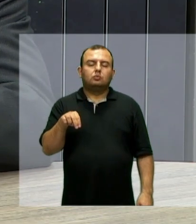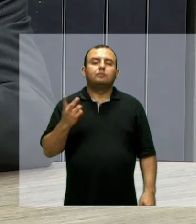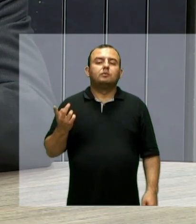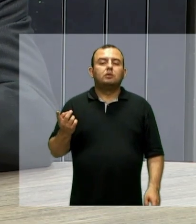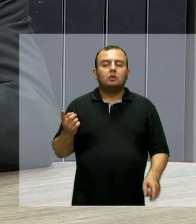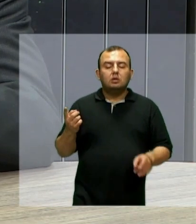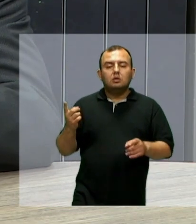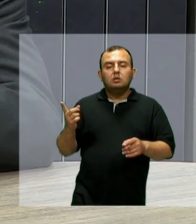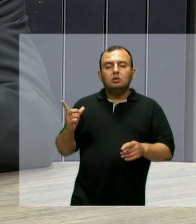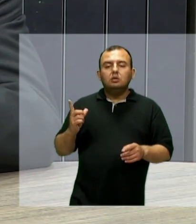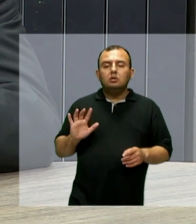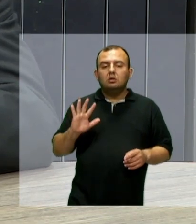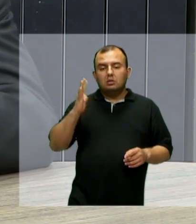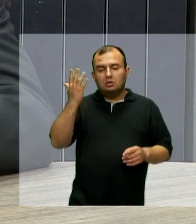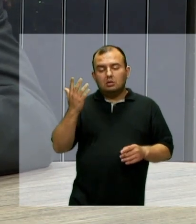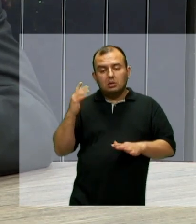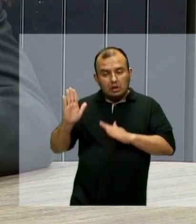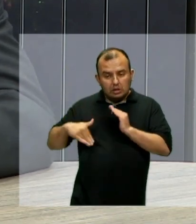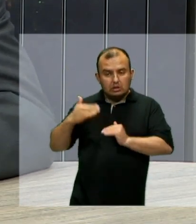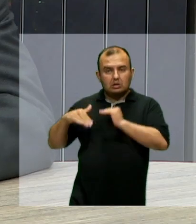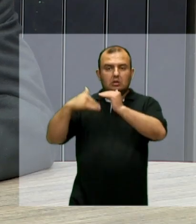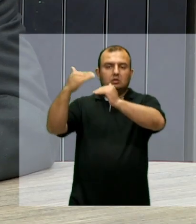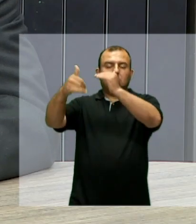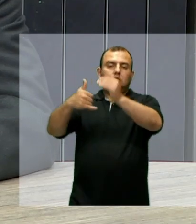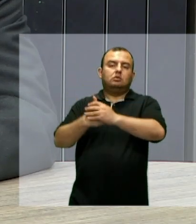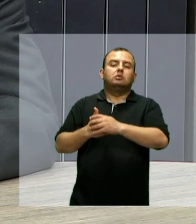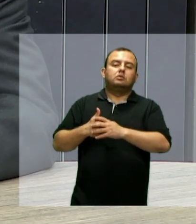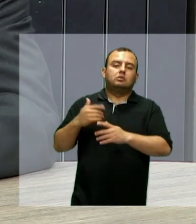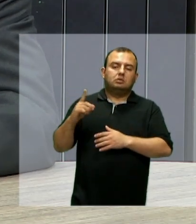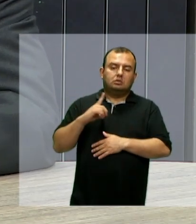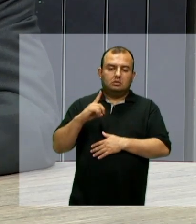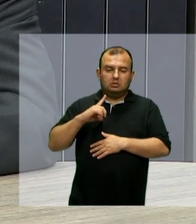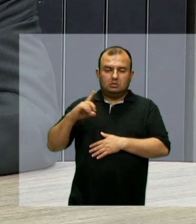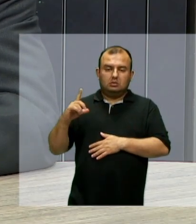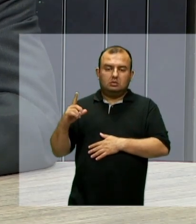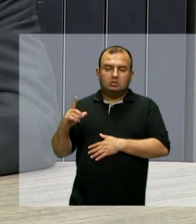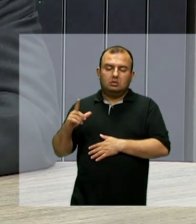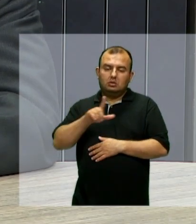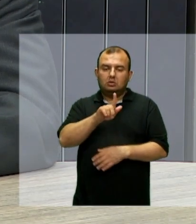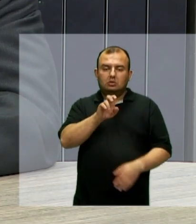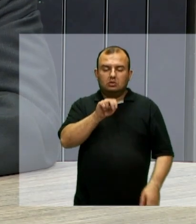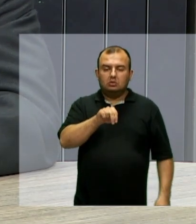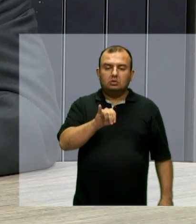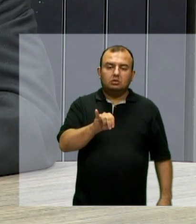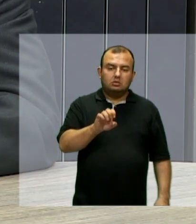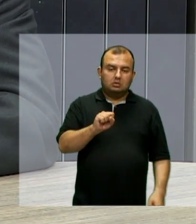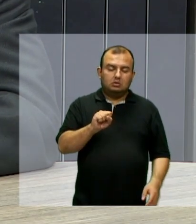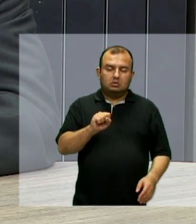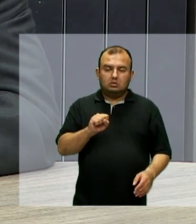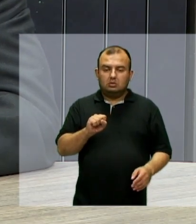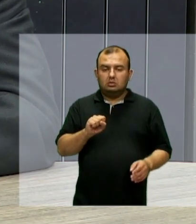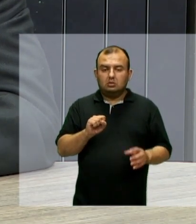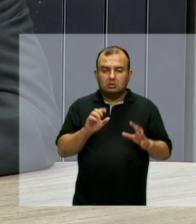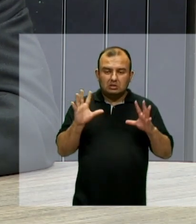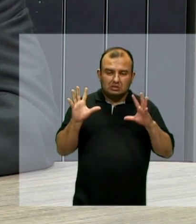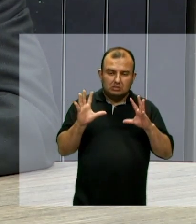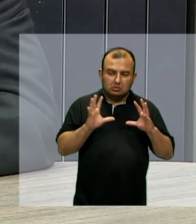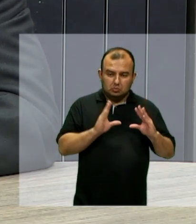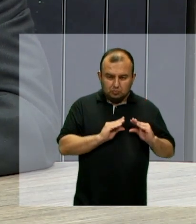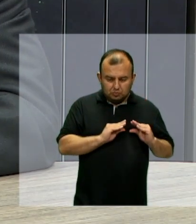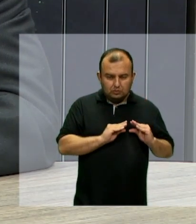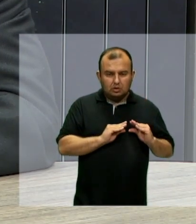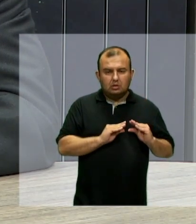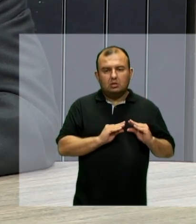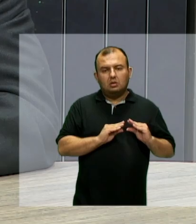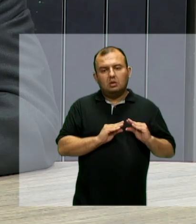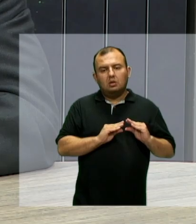quando estimulados, eles desenvolvem tumor. E existem chamados genes supressores, eles suprimem.